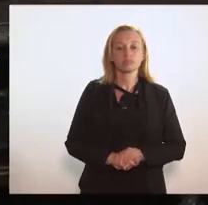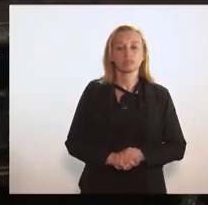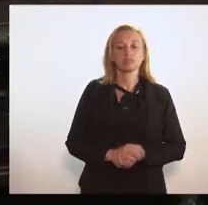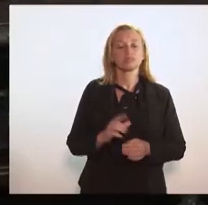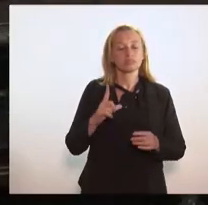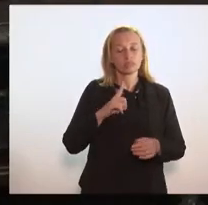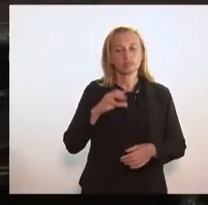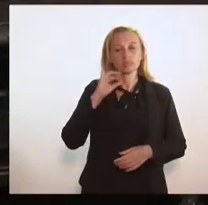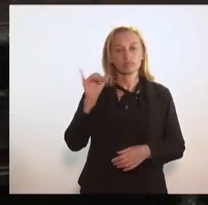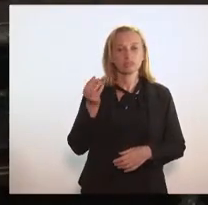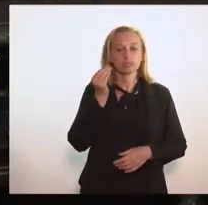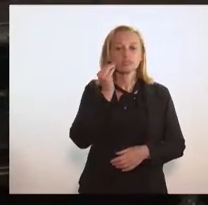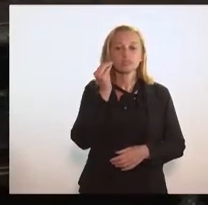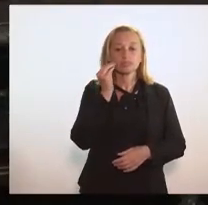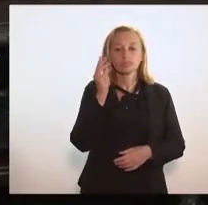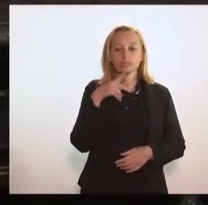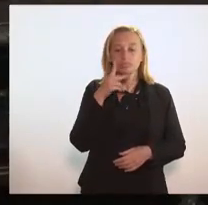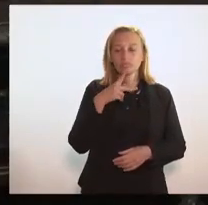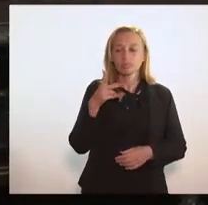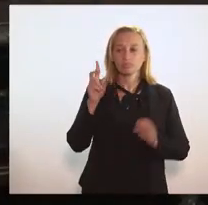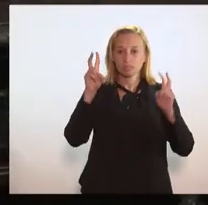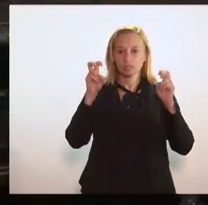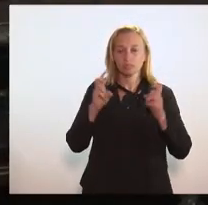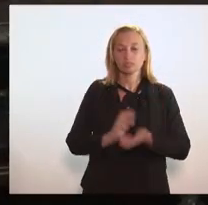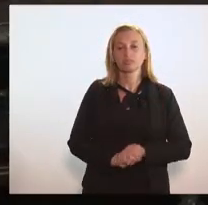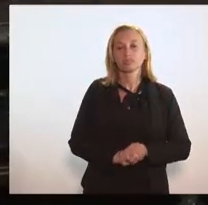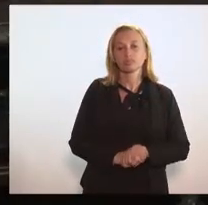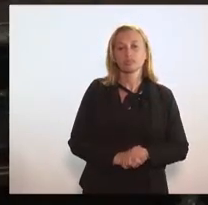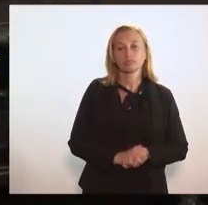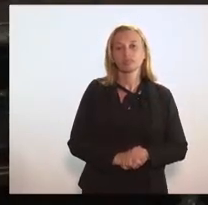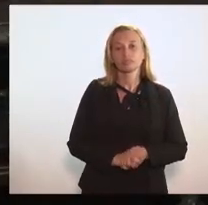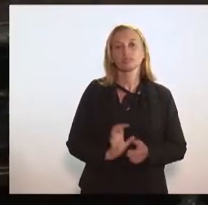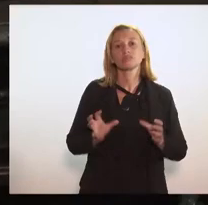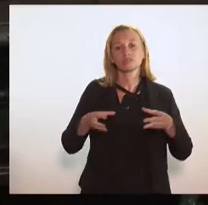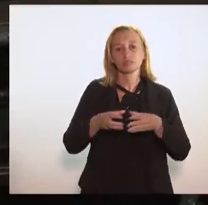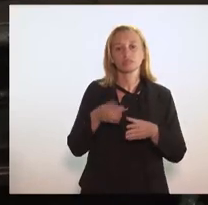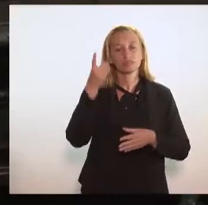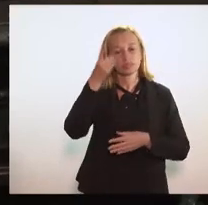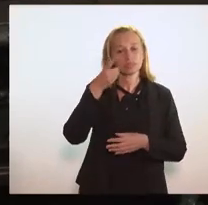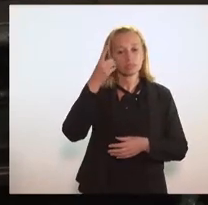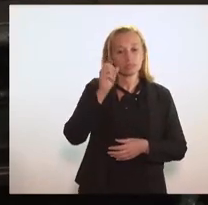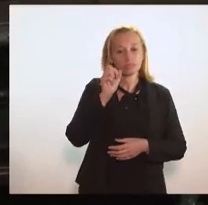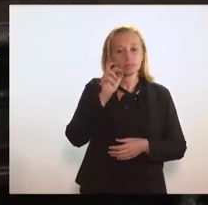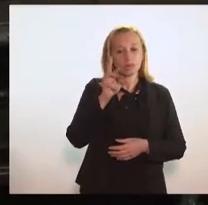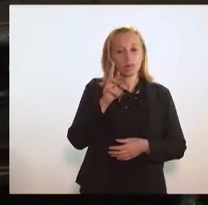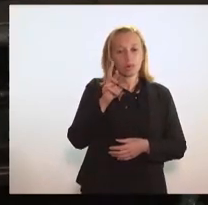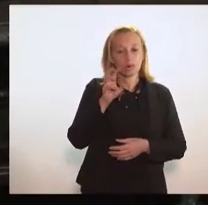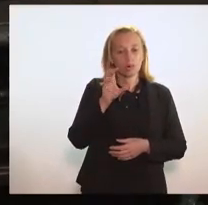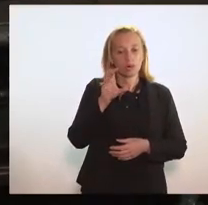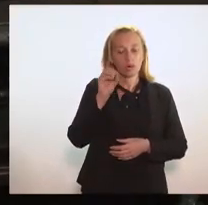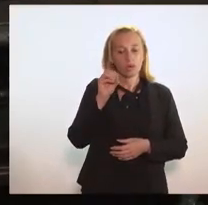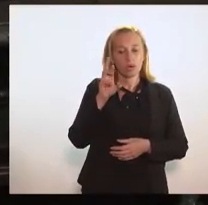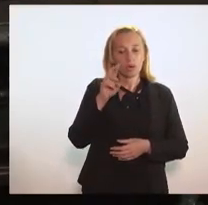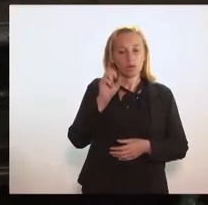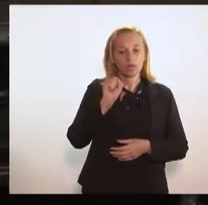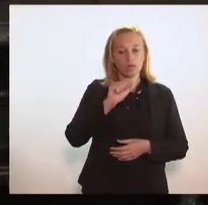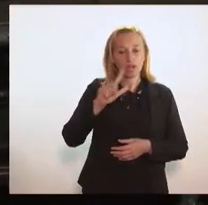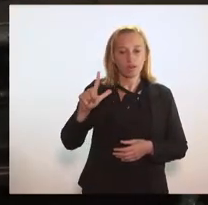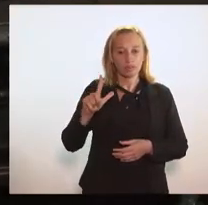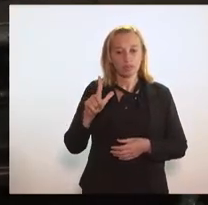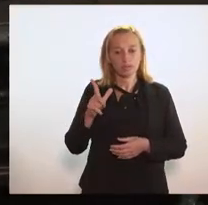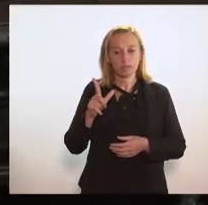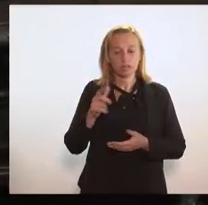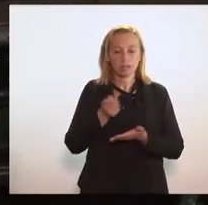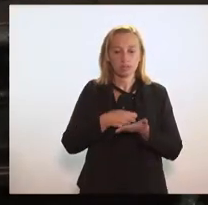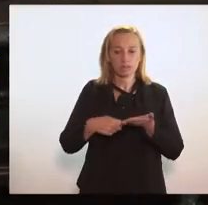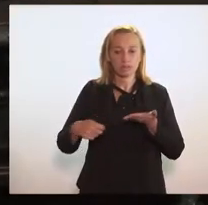tive oportunidade de levar ele essa reivindicação e ficou junto com o deputado Coronel Salema a Tiramos uma indicação